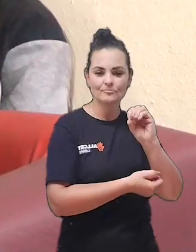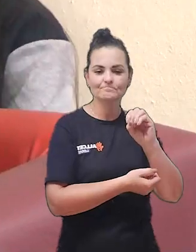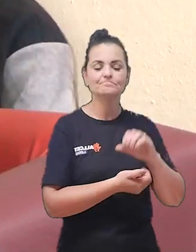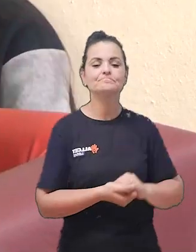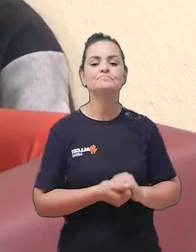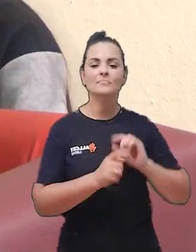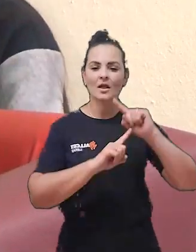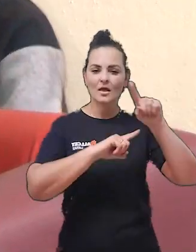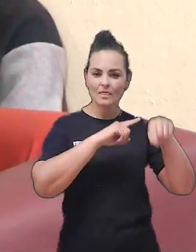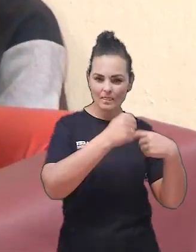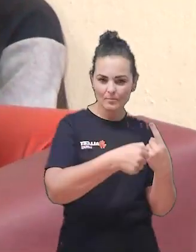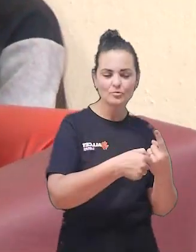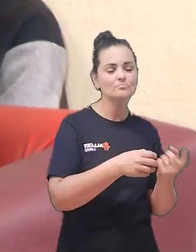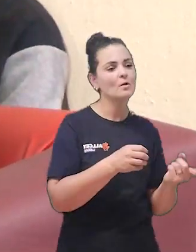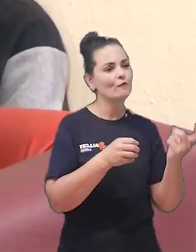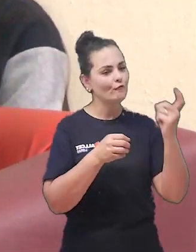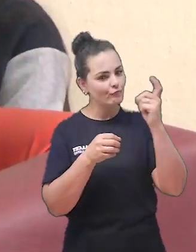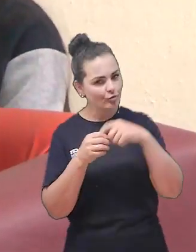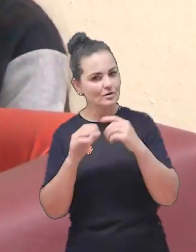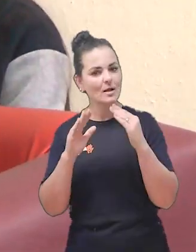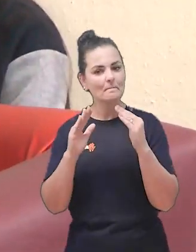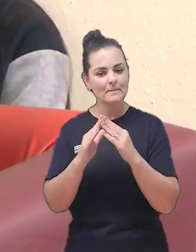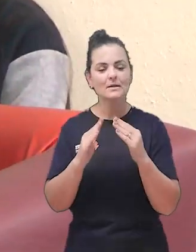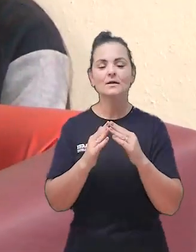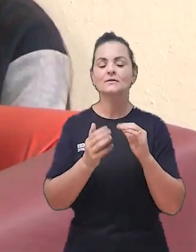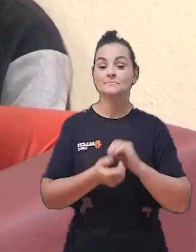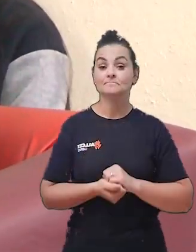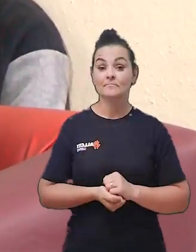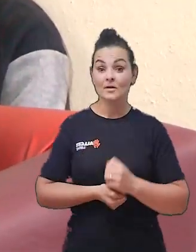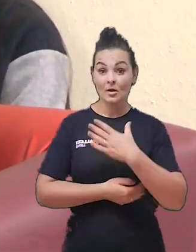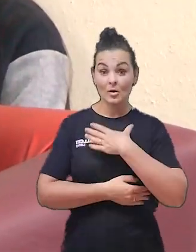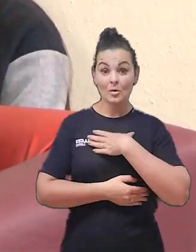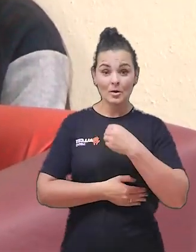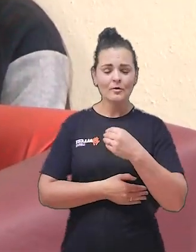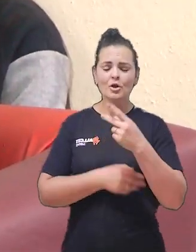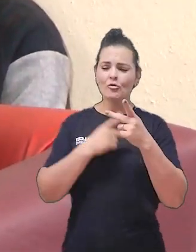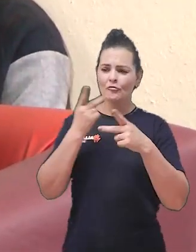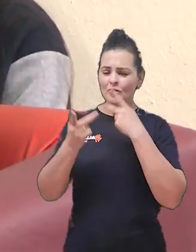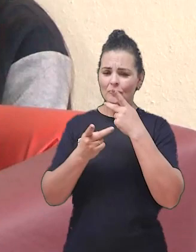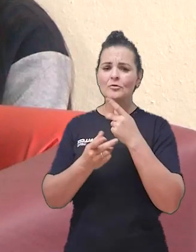nós não temos um candidato em Nereu, tu não gostaria de ir?